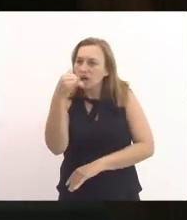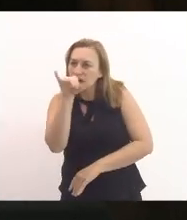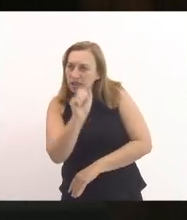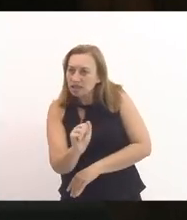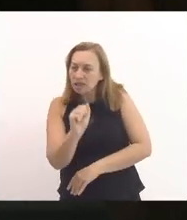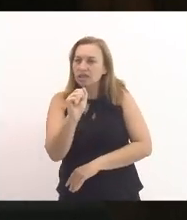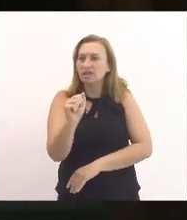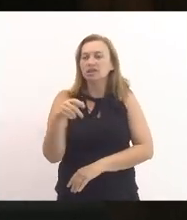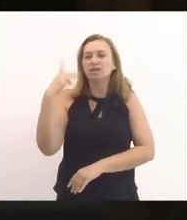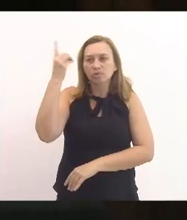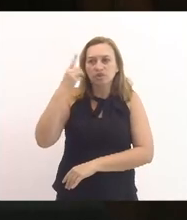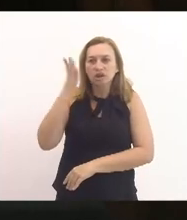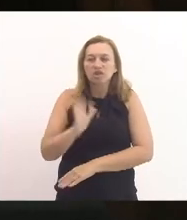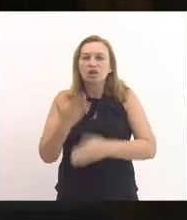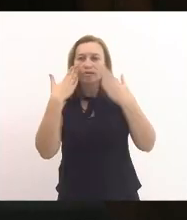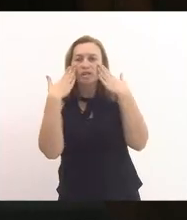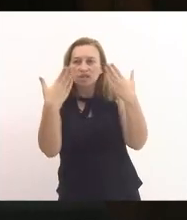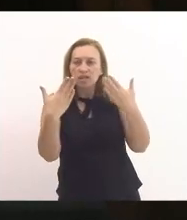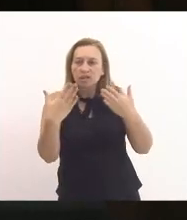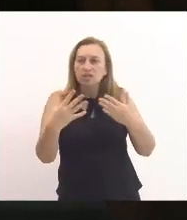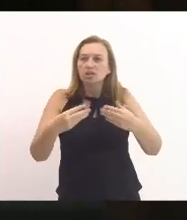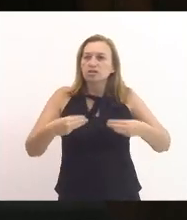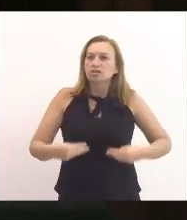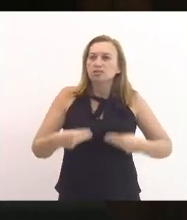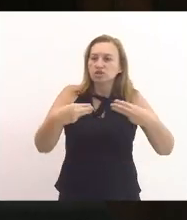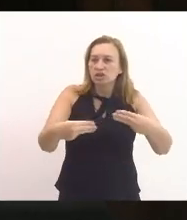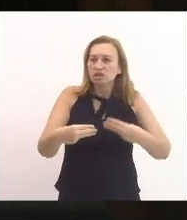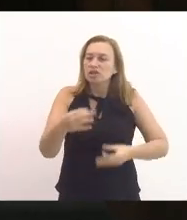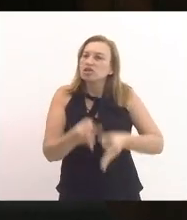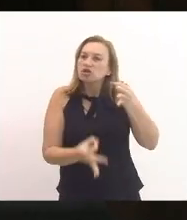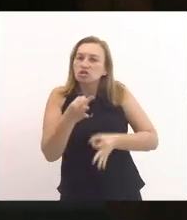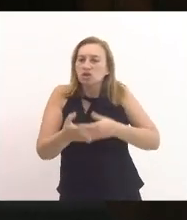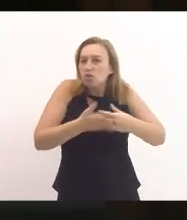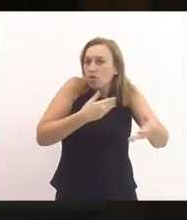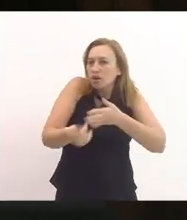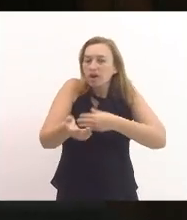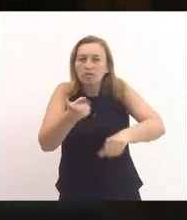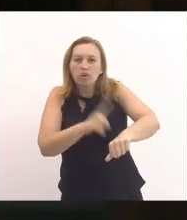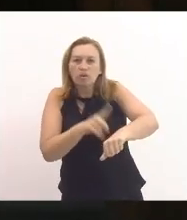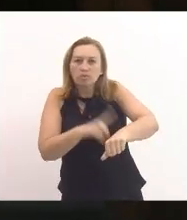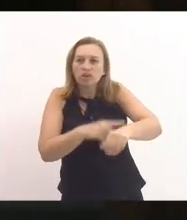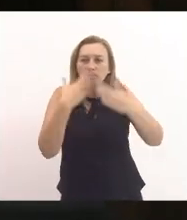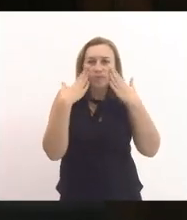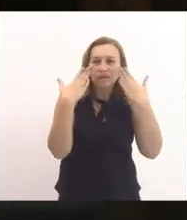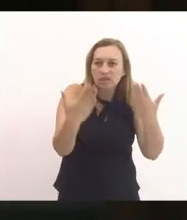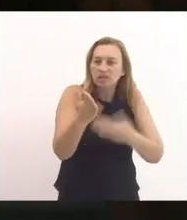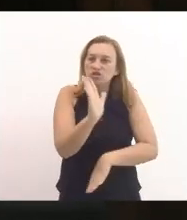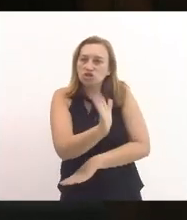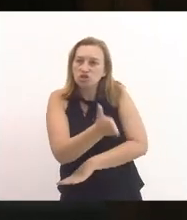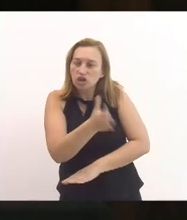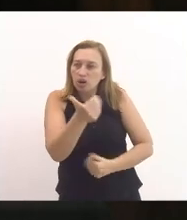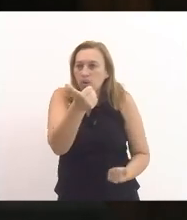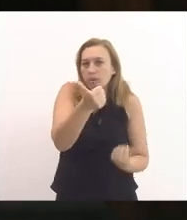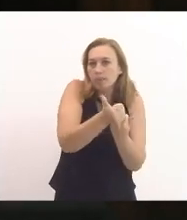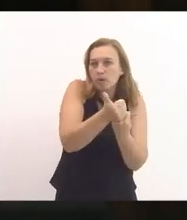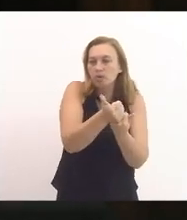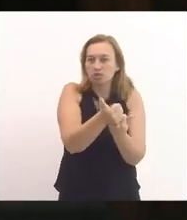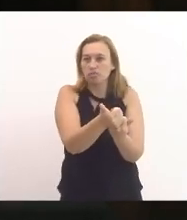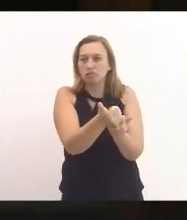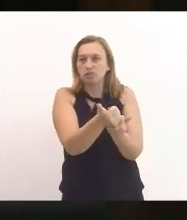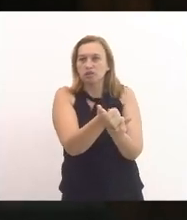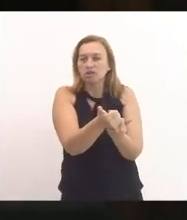Deputado já apresentado ao Ministério da Justiça que a qualquer hora será apresentado no Congresso Nacional já com o apoio da sinais